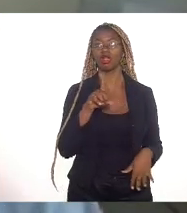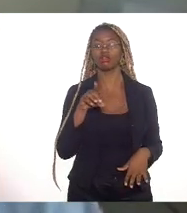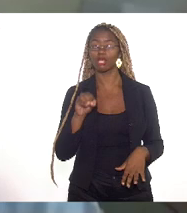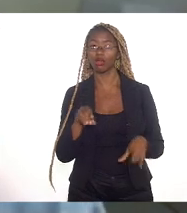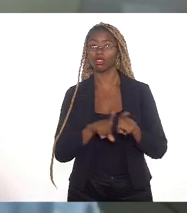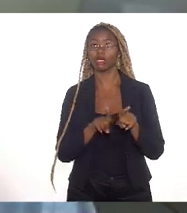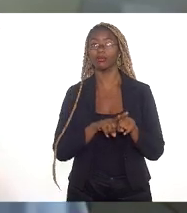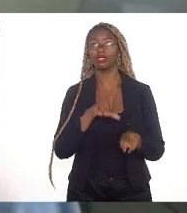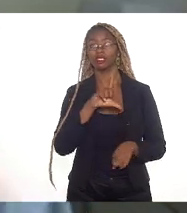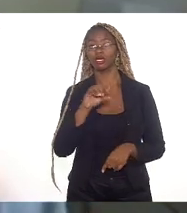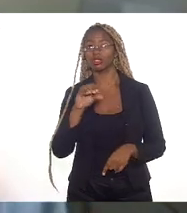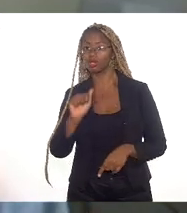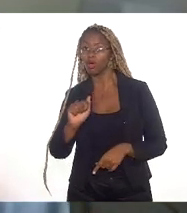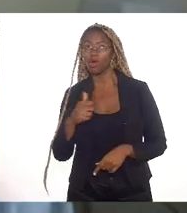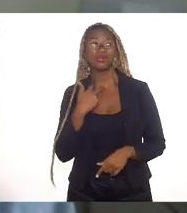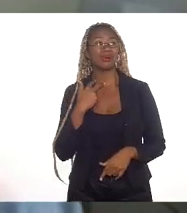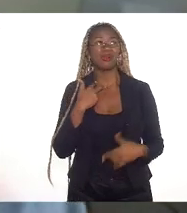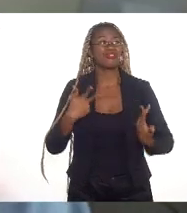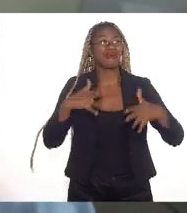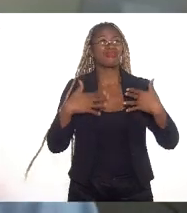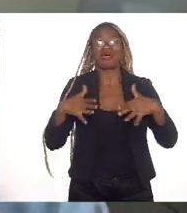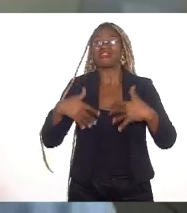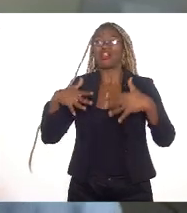vamos. E esse recurso,